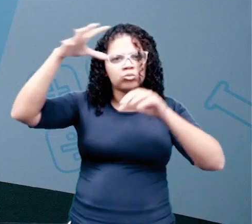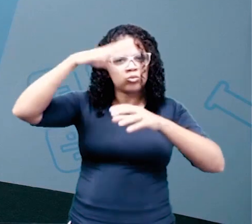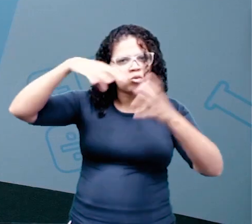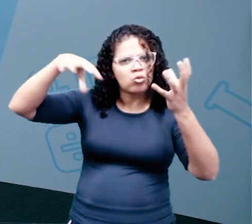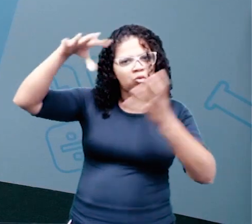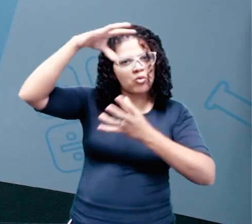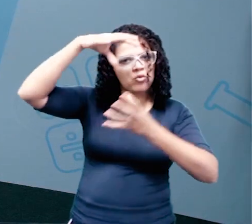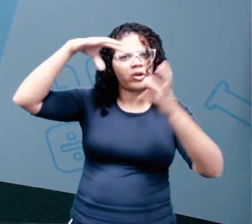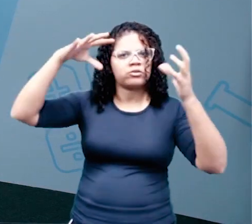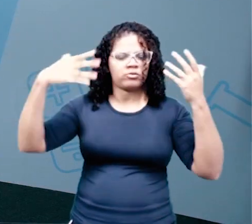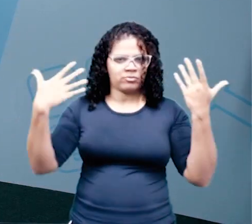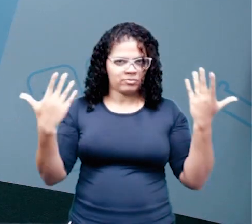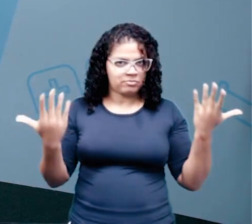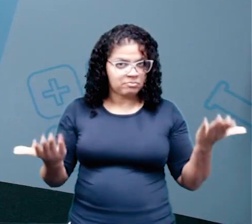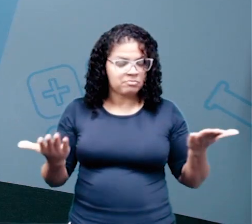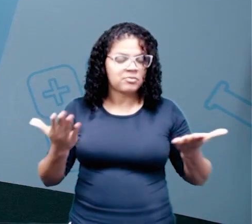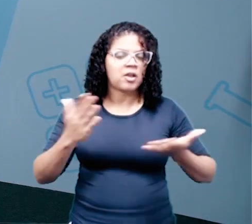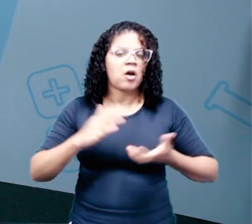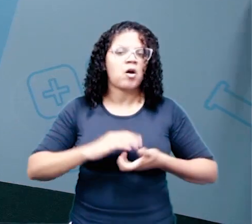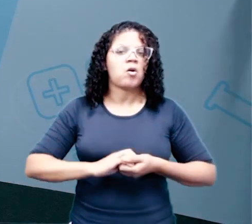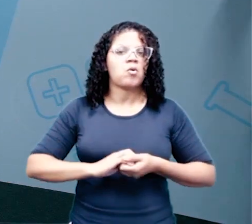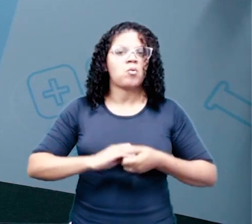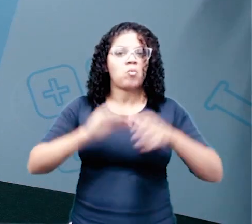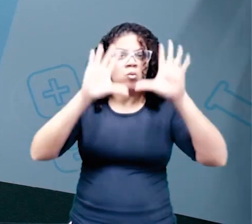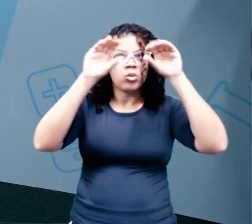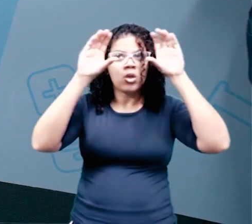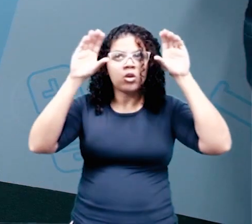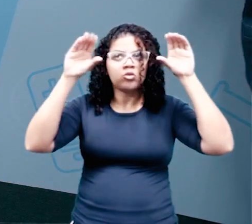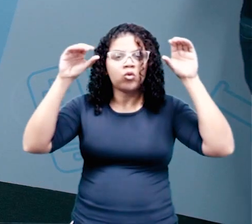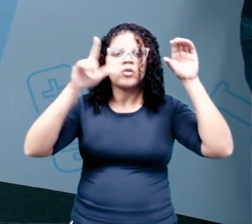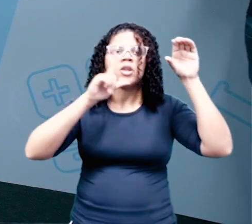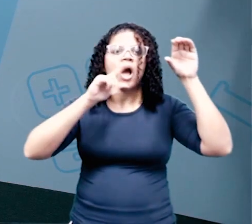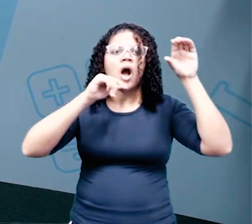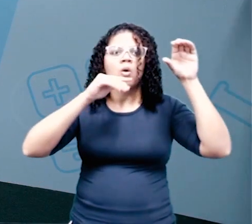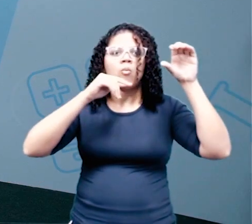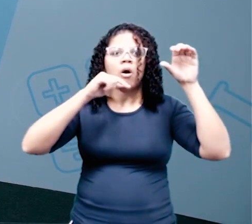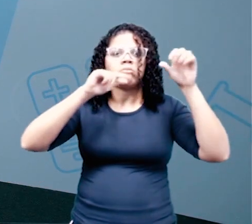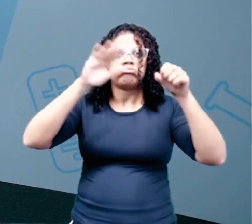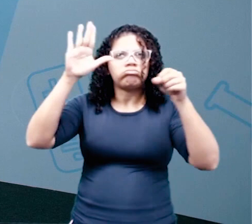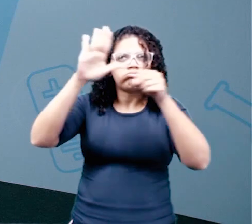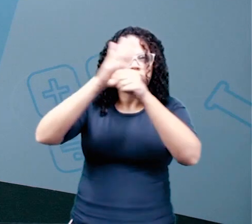Bom, quando as nuvens estão muito cheias de água, a gente